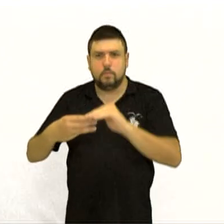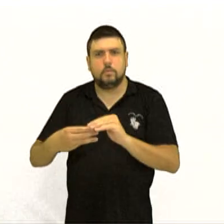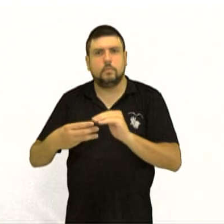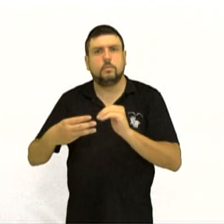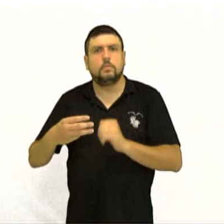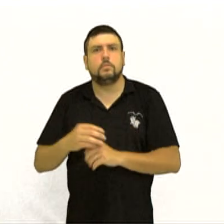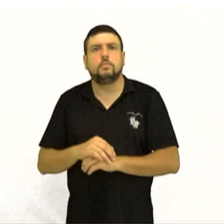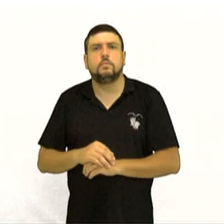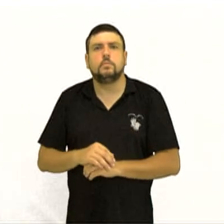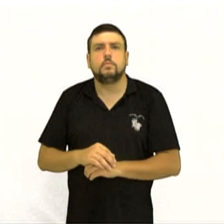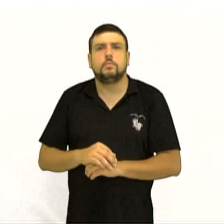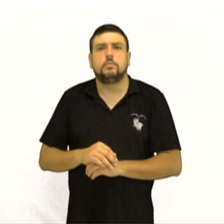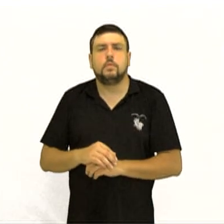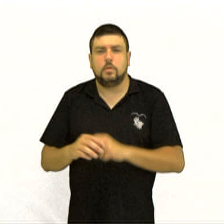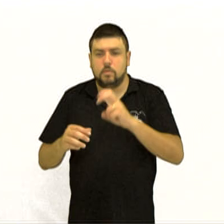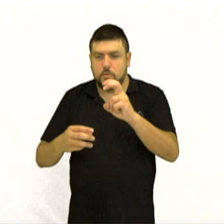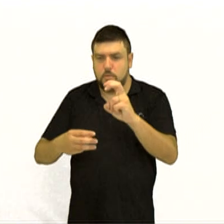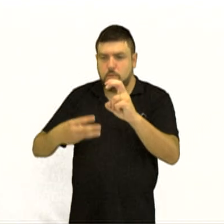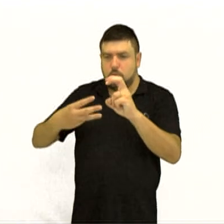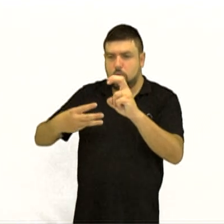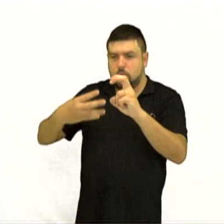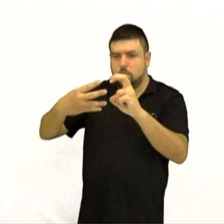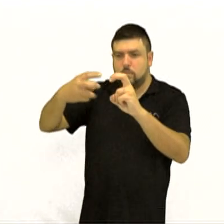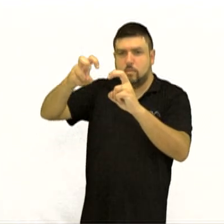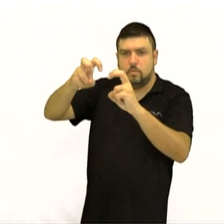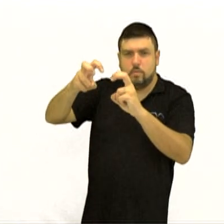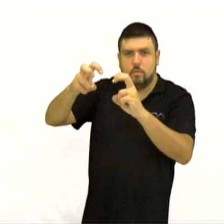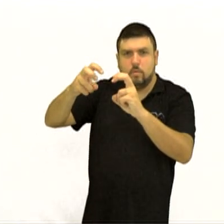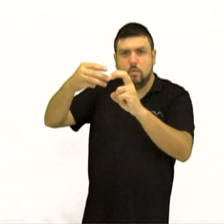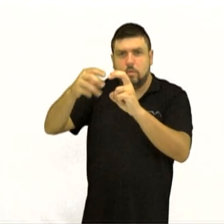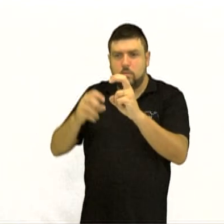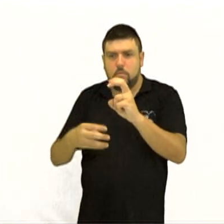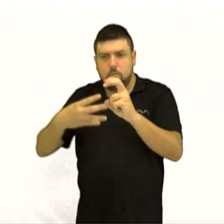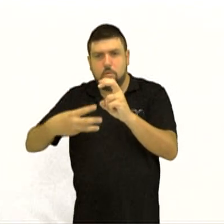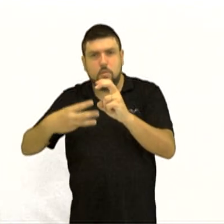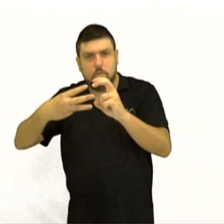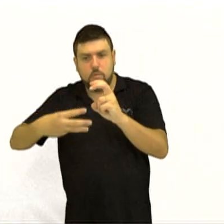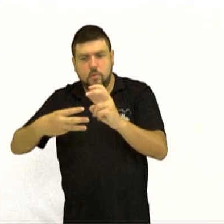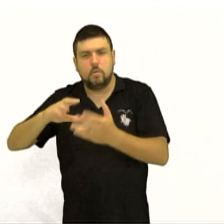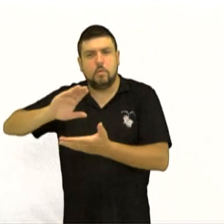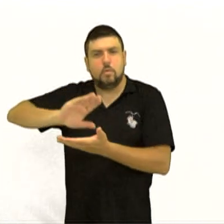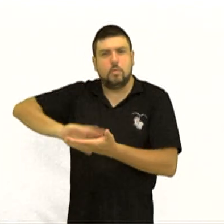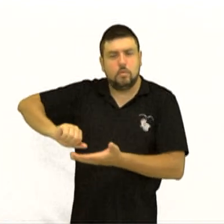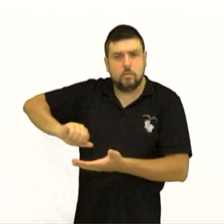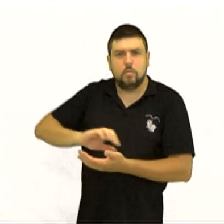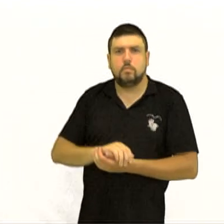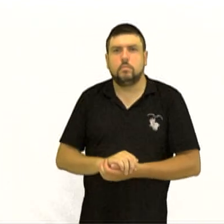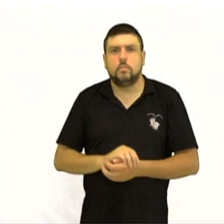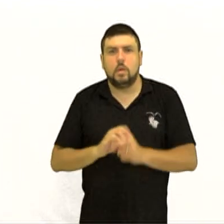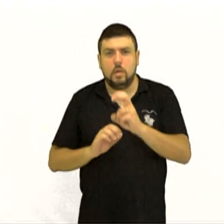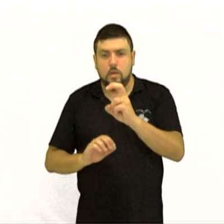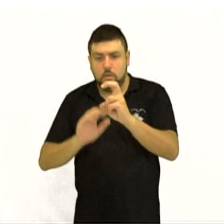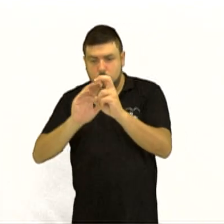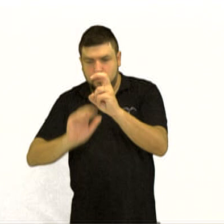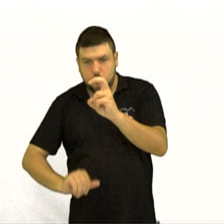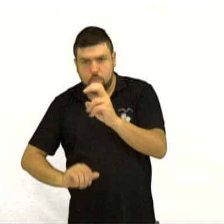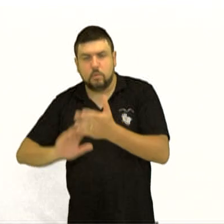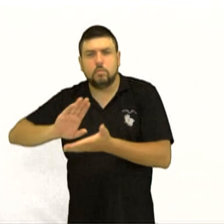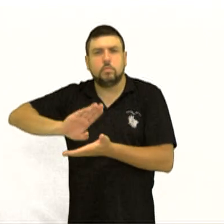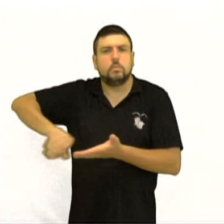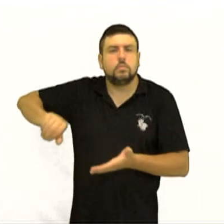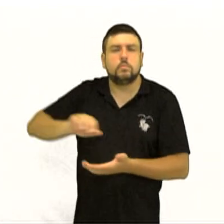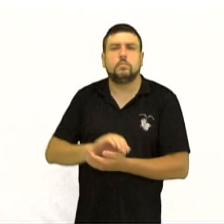se é menor que 5, só descarta. Então, descartamos. Ficou aqui 8,47, 8. O 3 foi